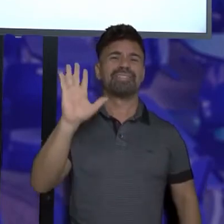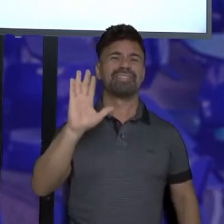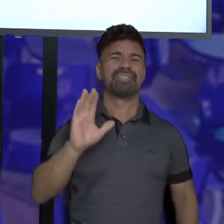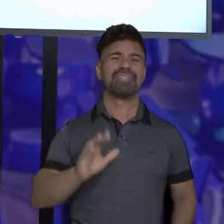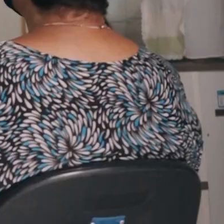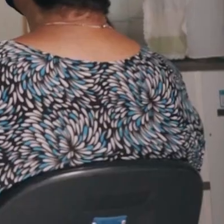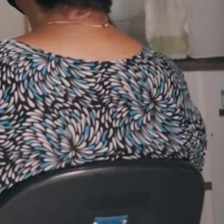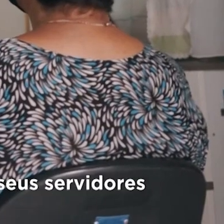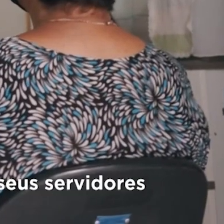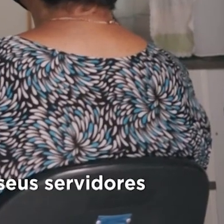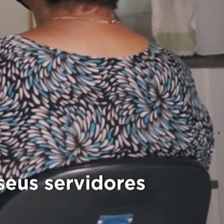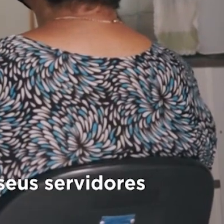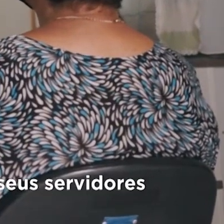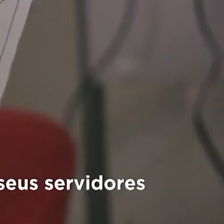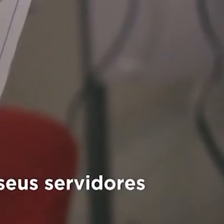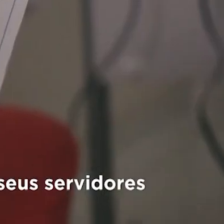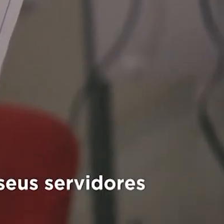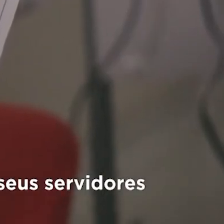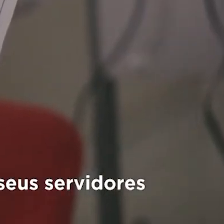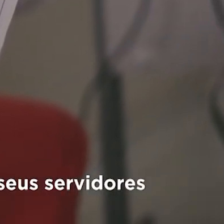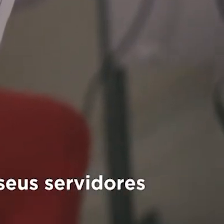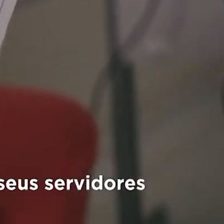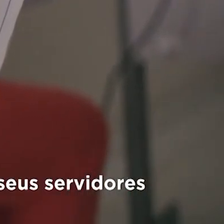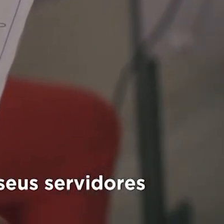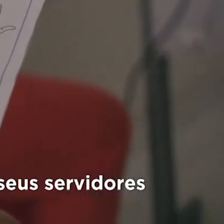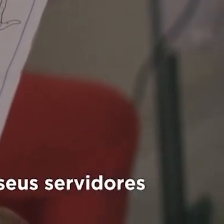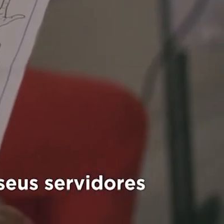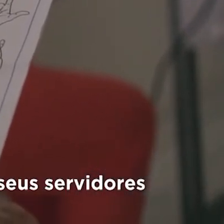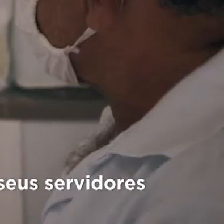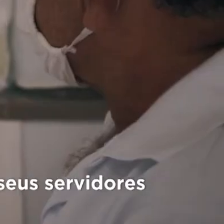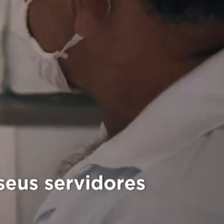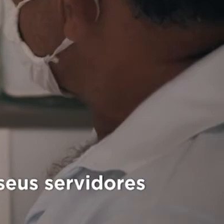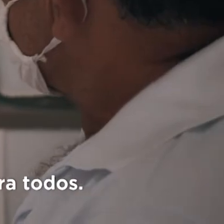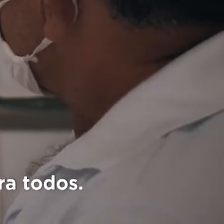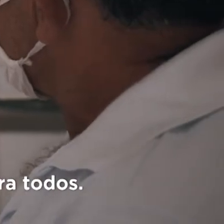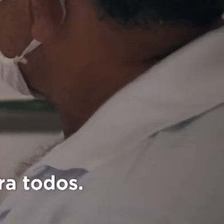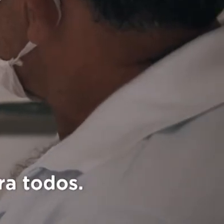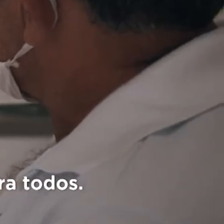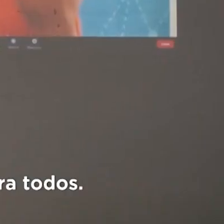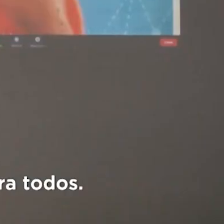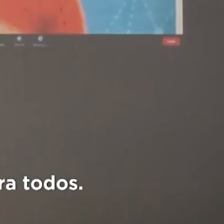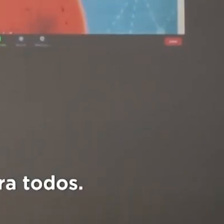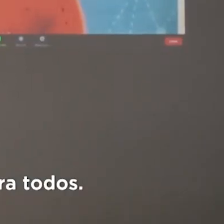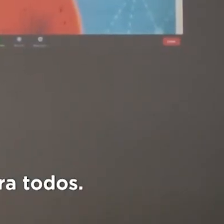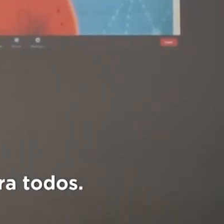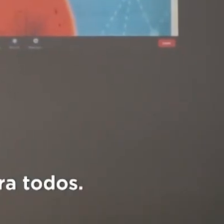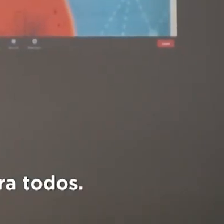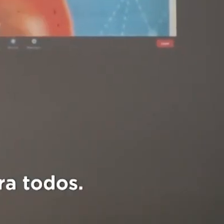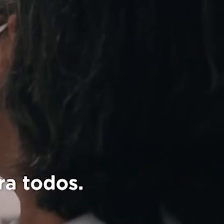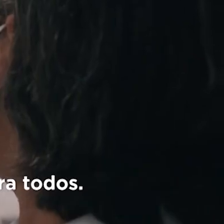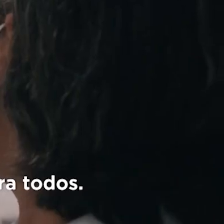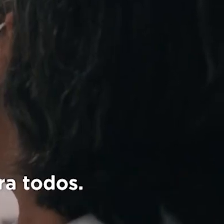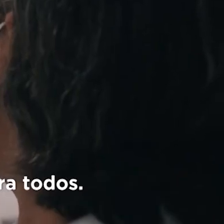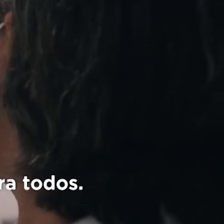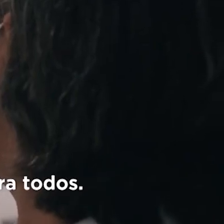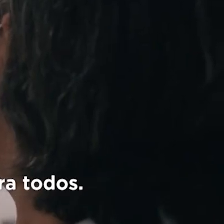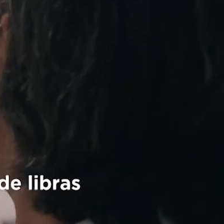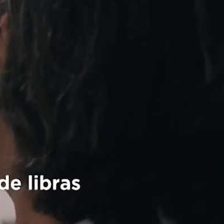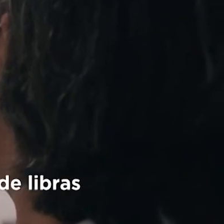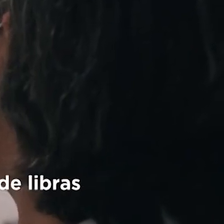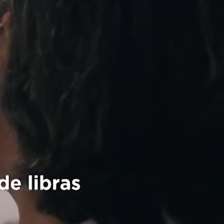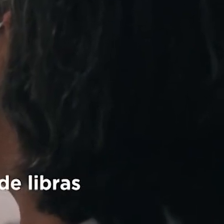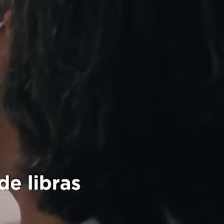mais. A Prefeitura de Caruaru segue capacitando seus servidores para ser cada vez mais inclusiva e para